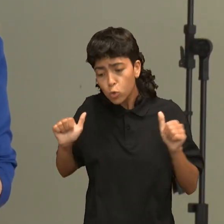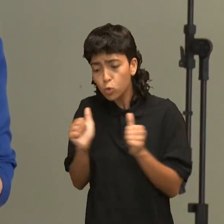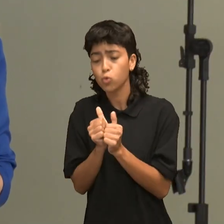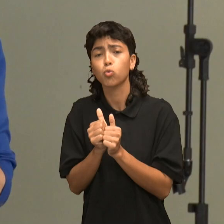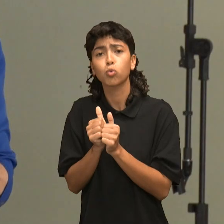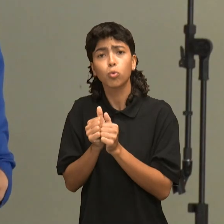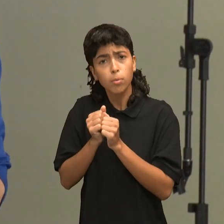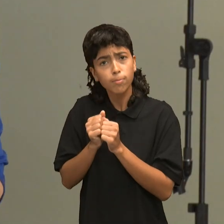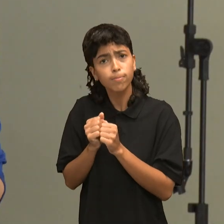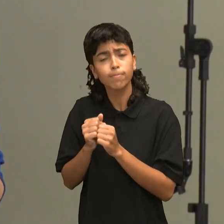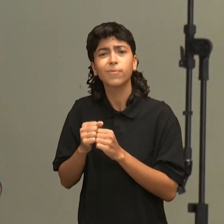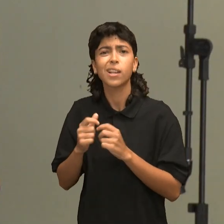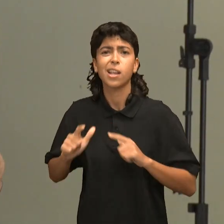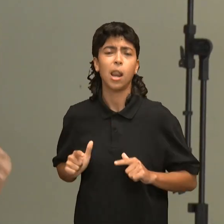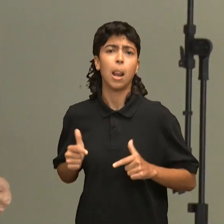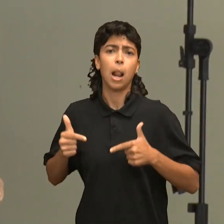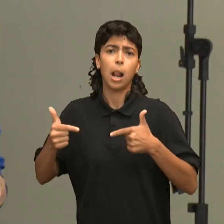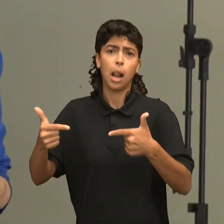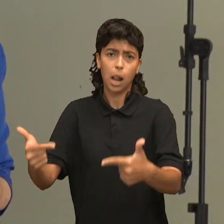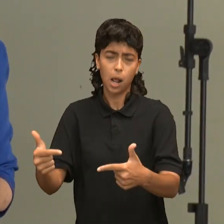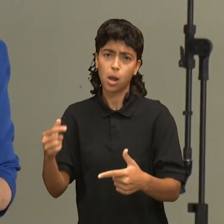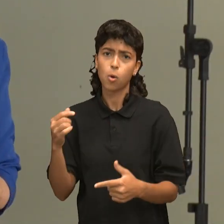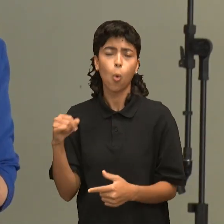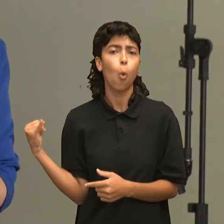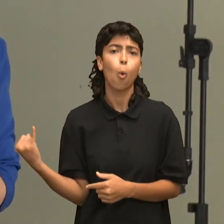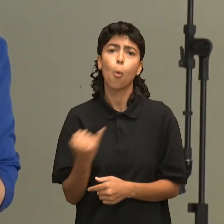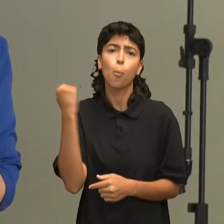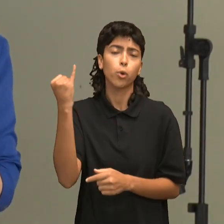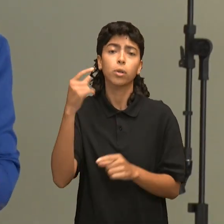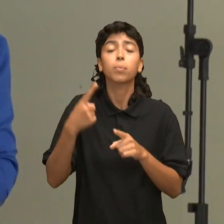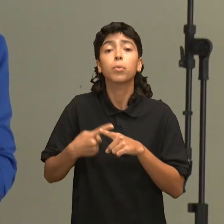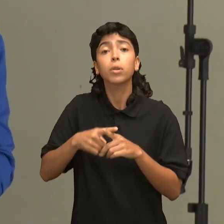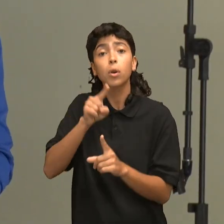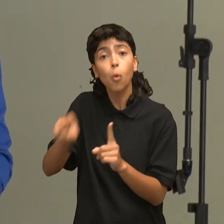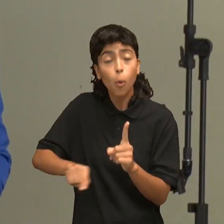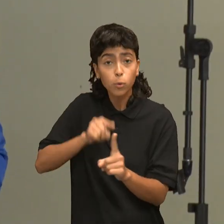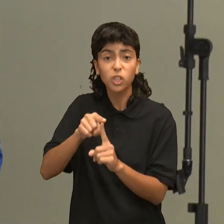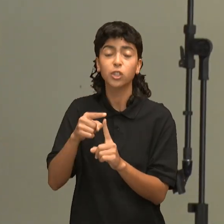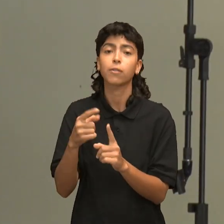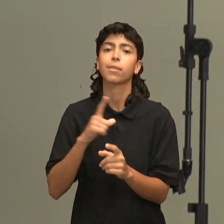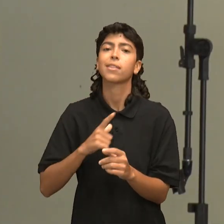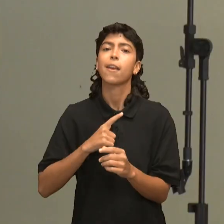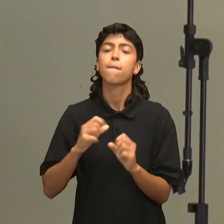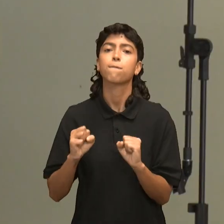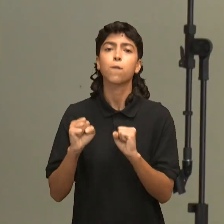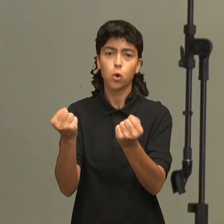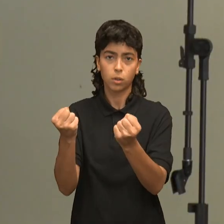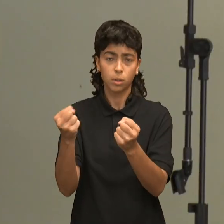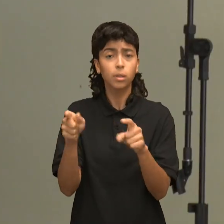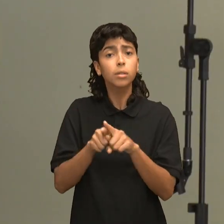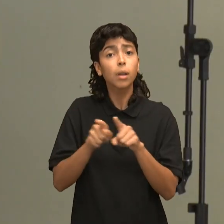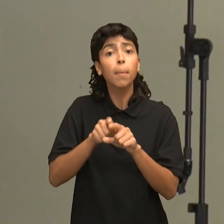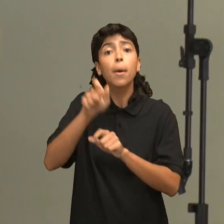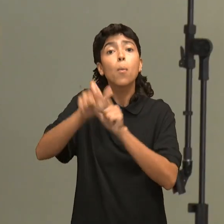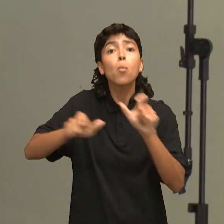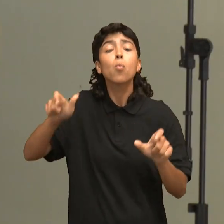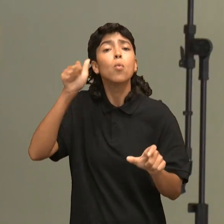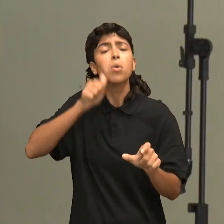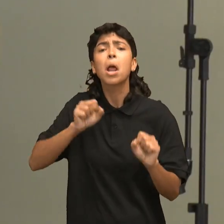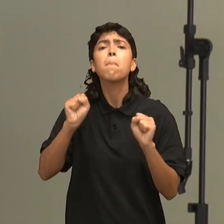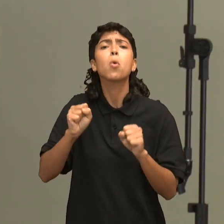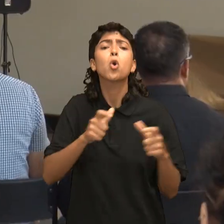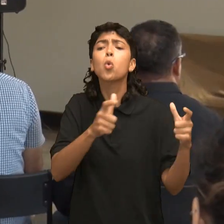vez ganhando mais forças nessa luta e que elas possam ter o direito de estar e de ocupar